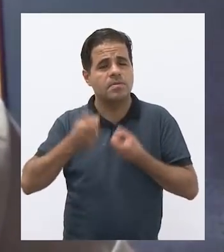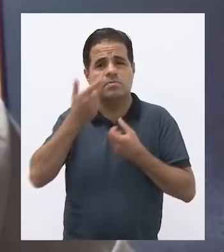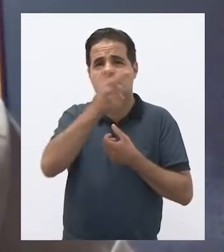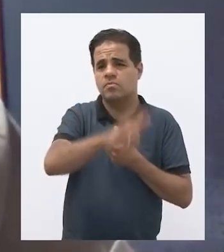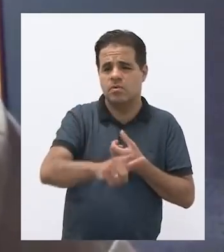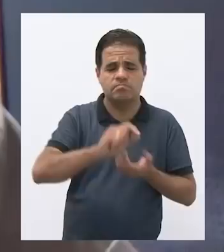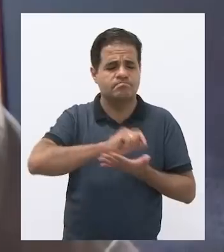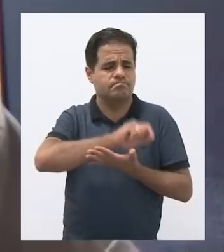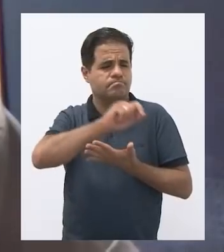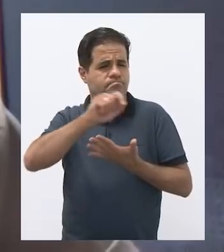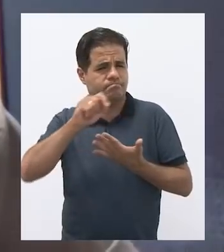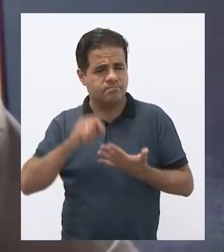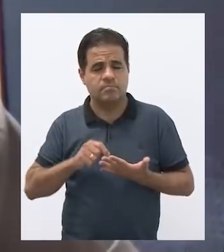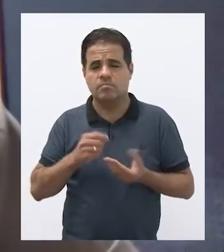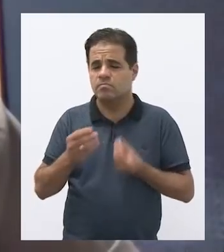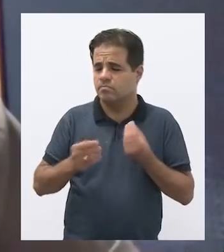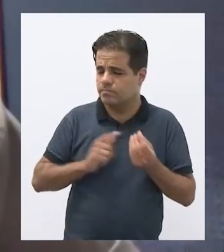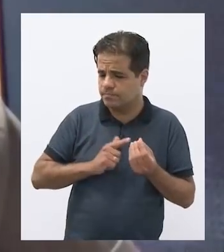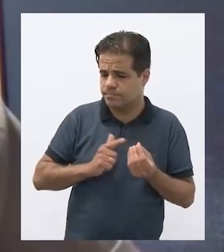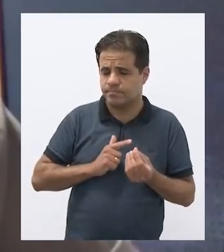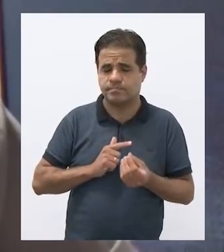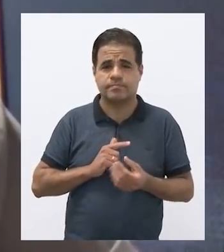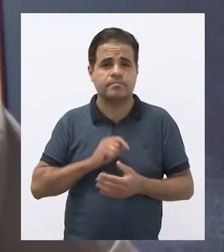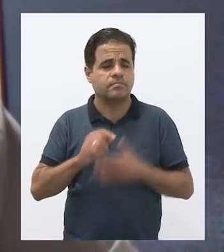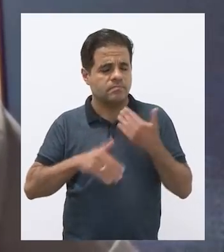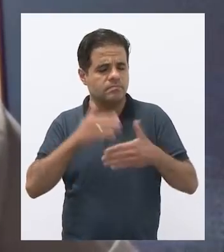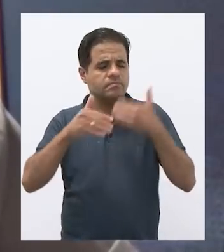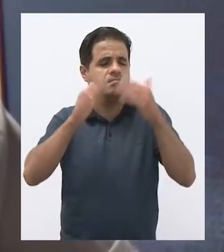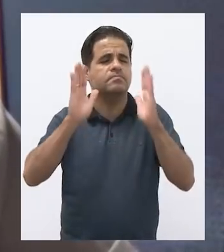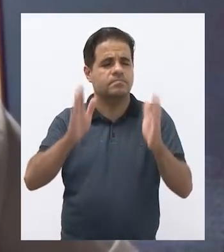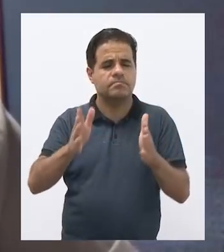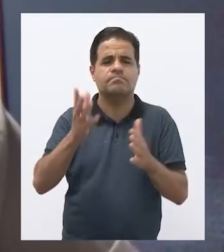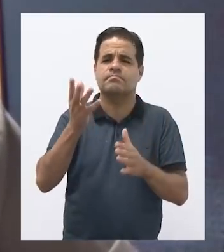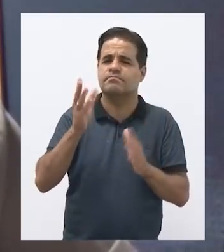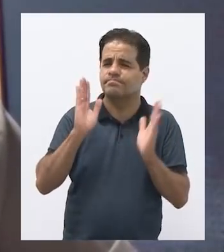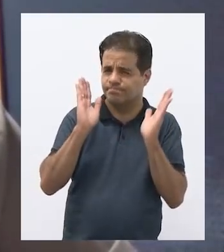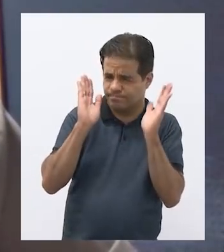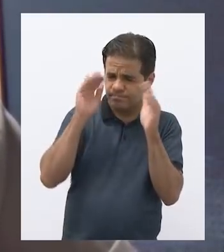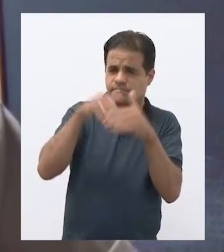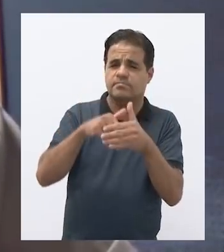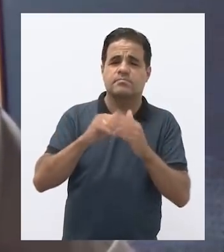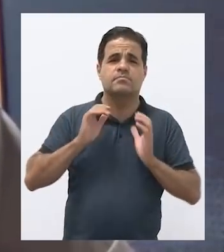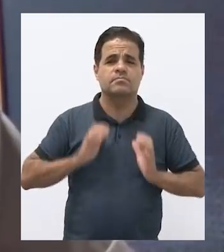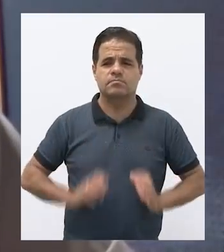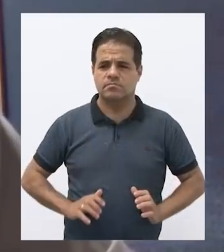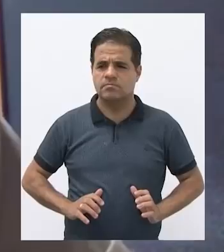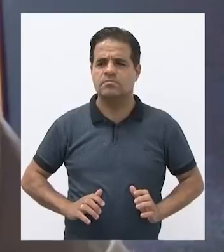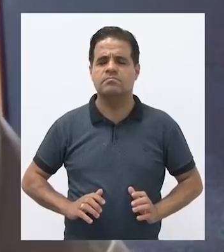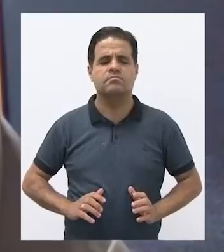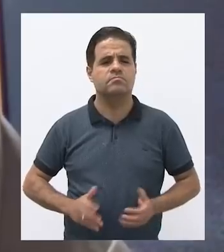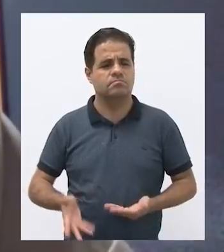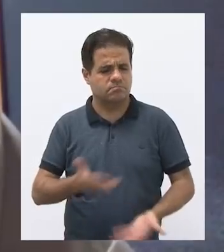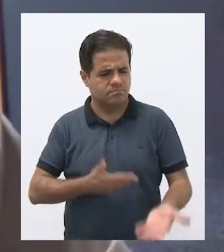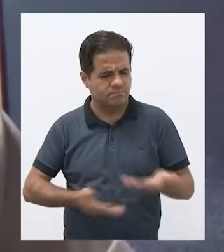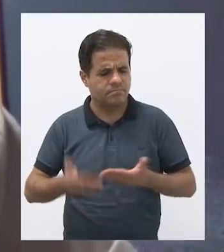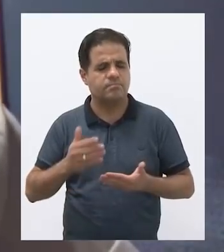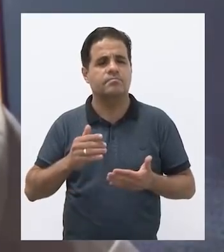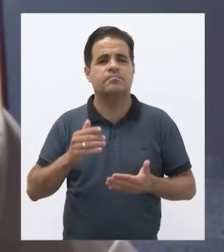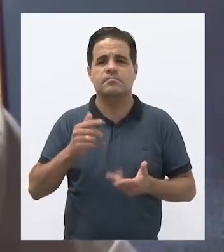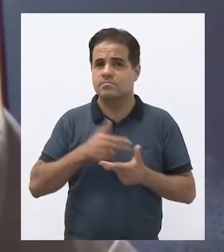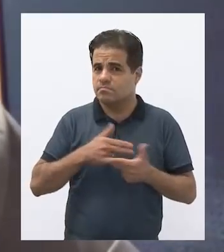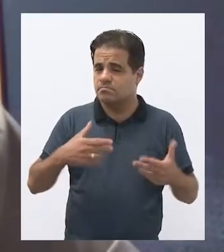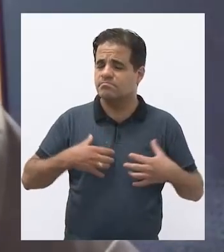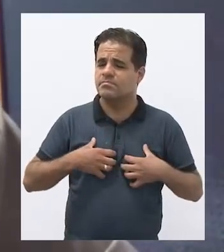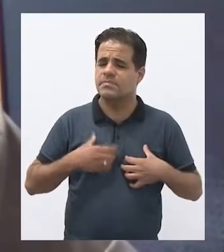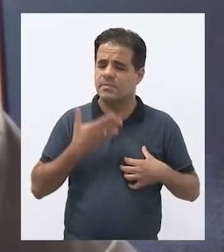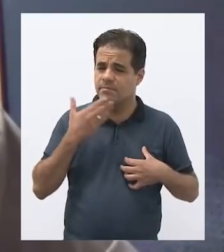afins. Então, como existe esse processo já muito incutido no comportamento deles para o entretenimento, é uma das maneiras